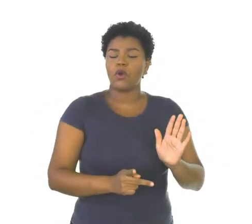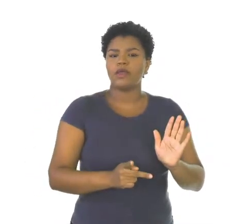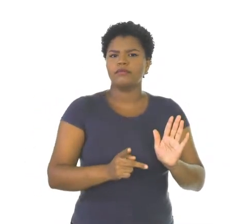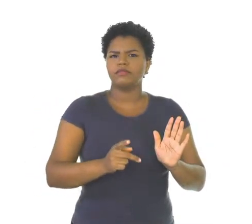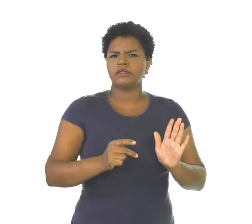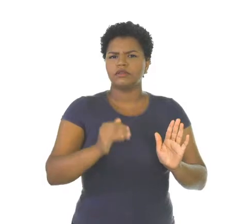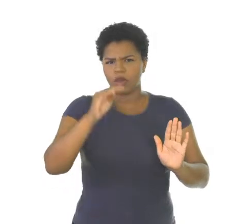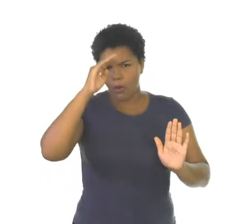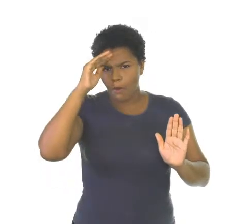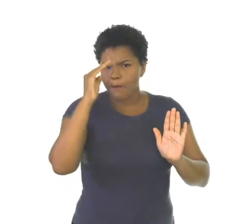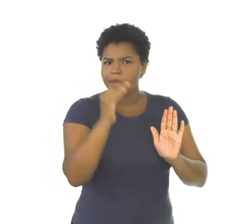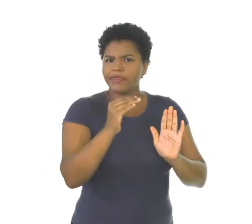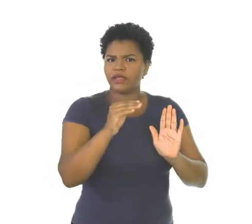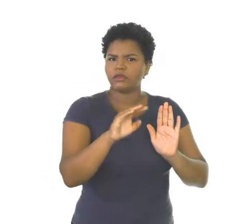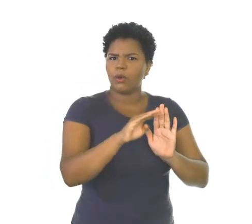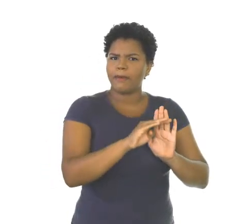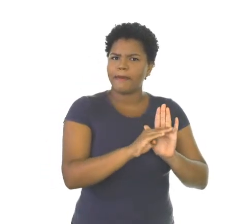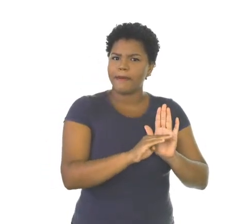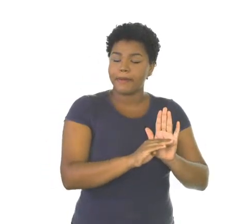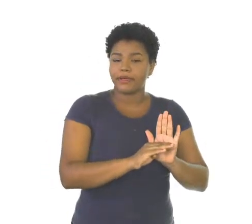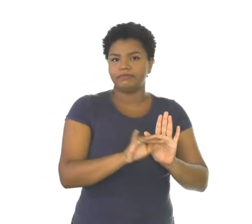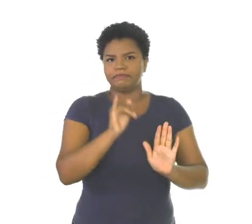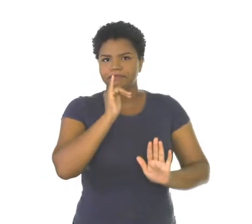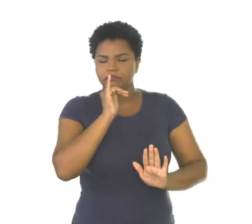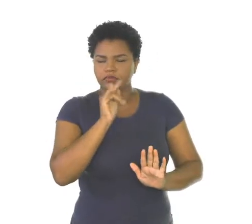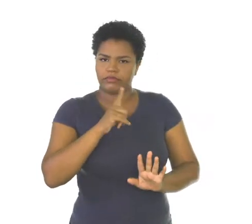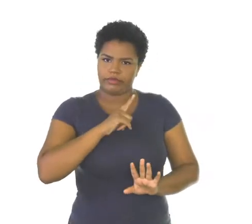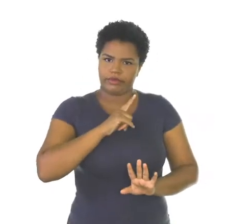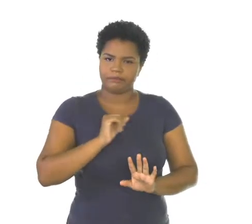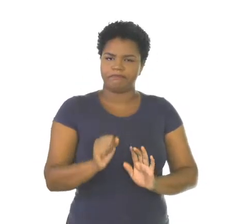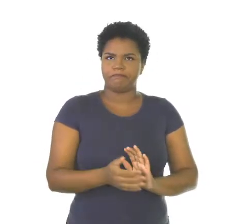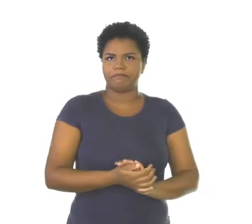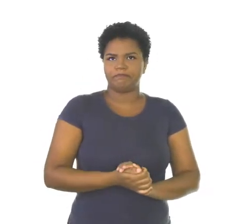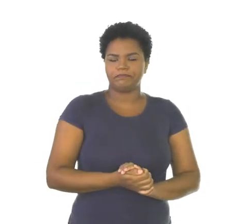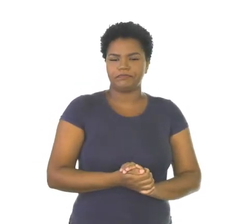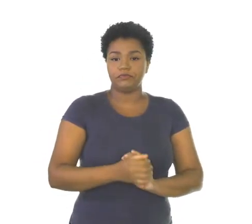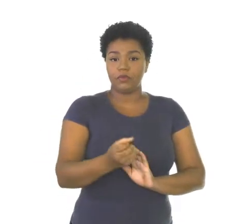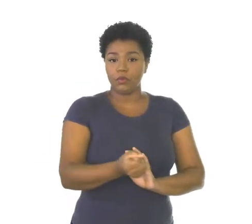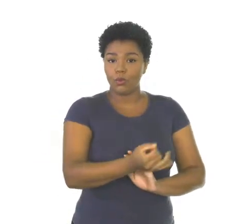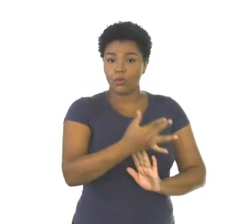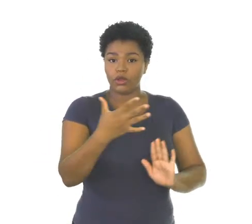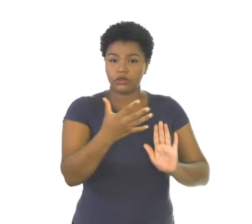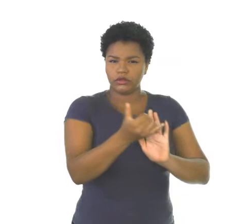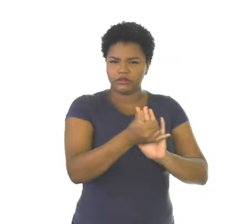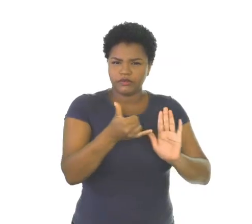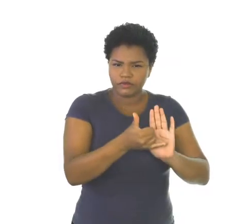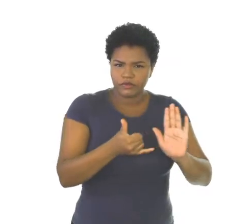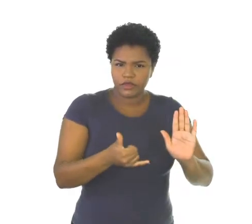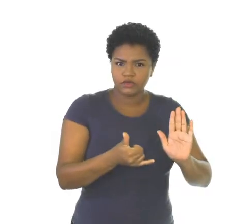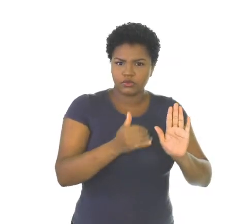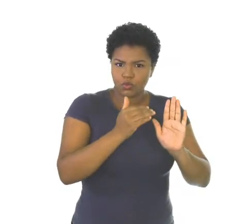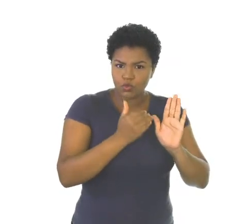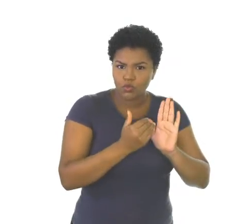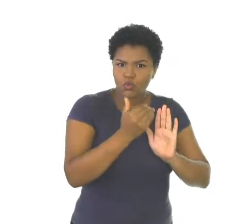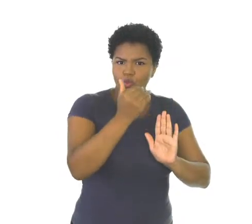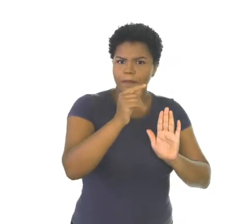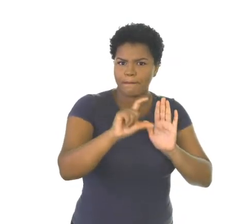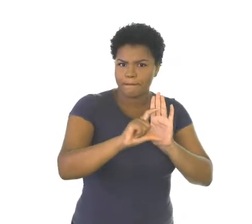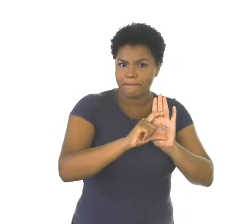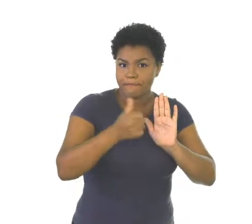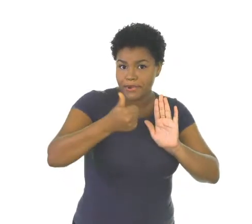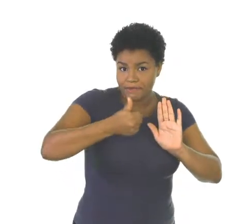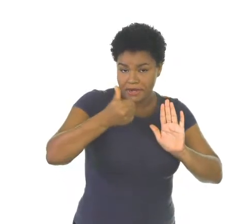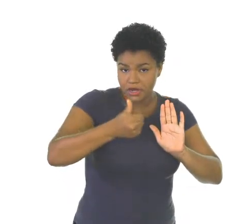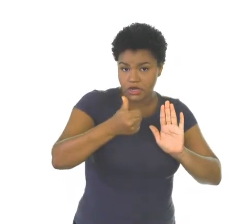determinado critério. Exemplo, se ele tem uma quantidade de versos no início, na primeira